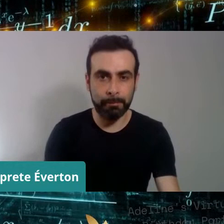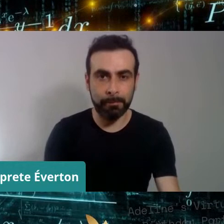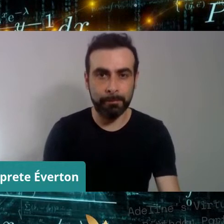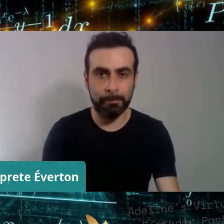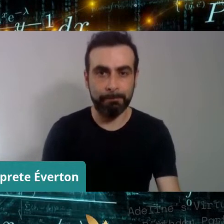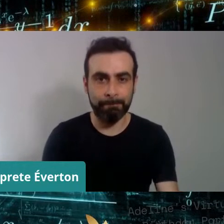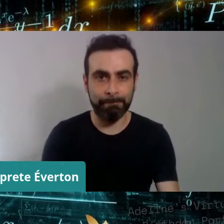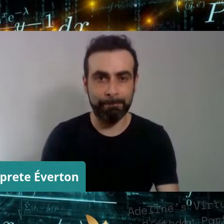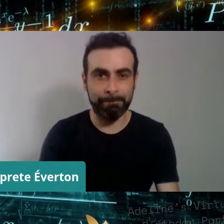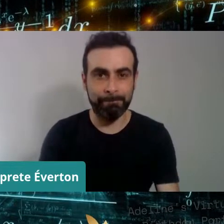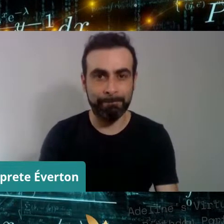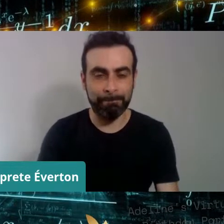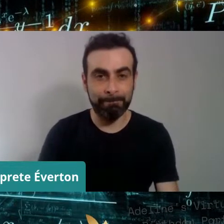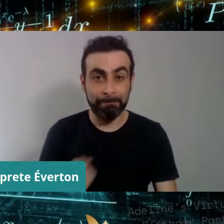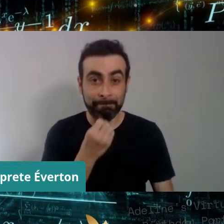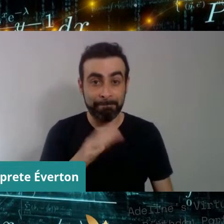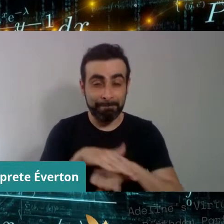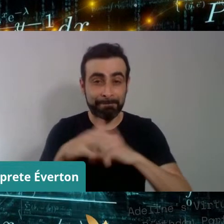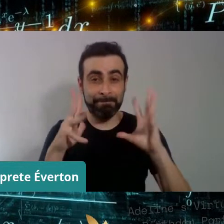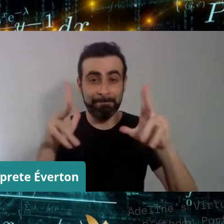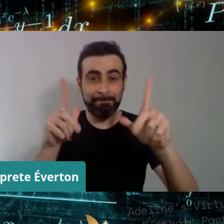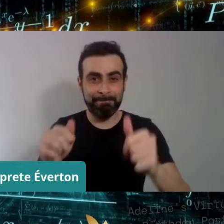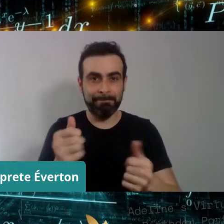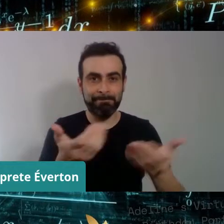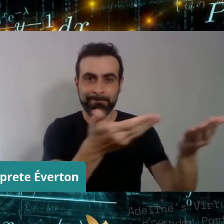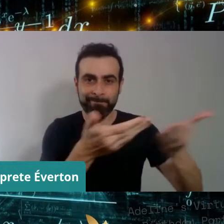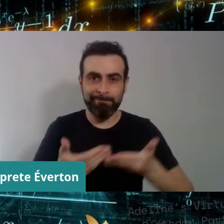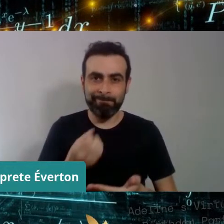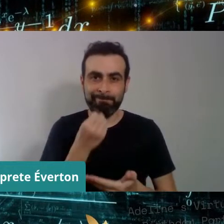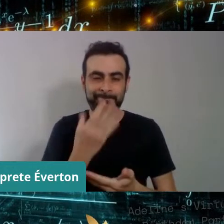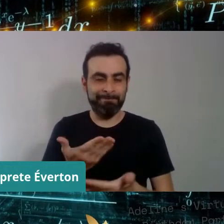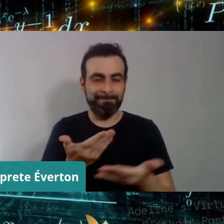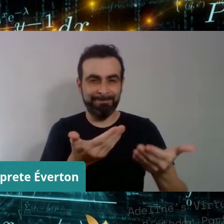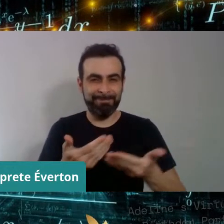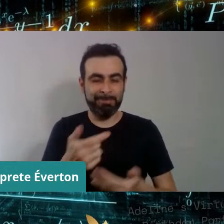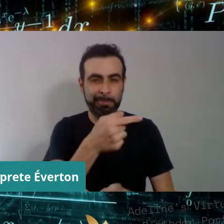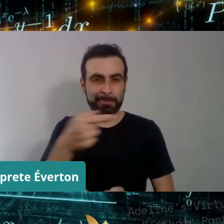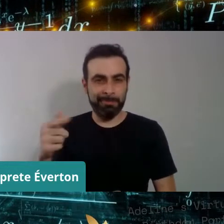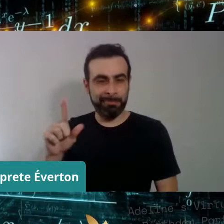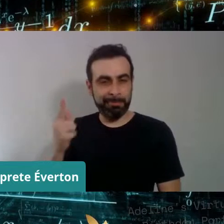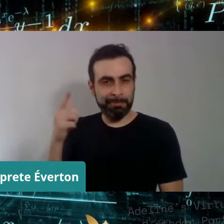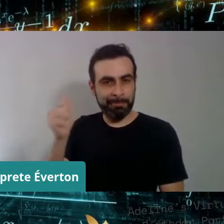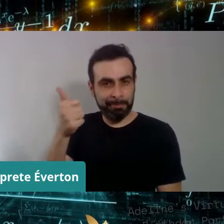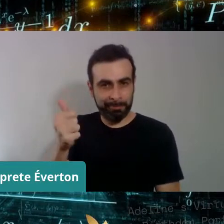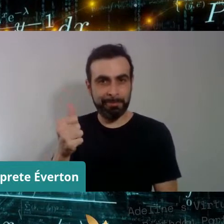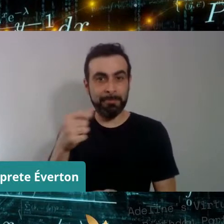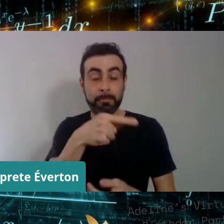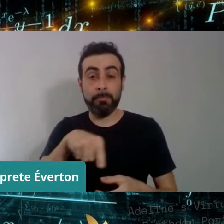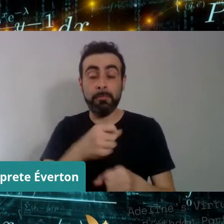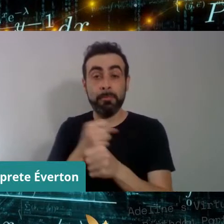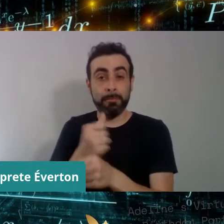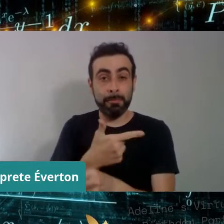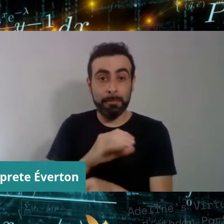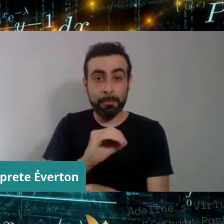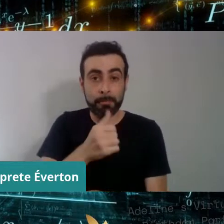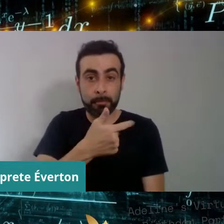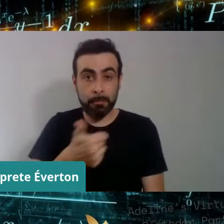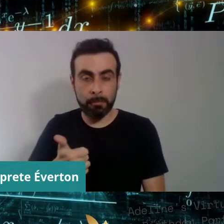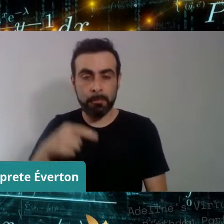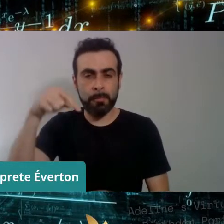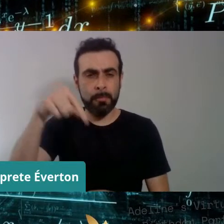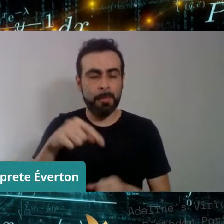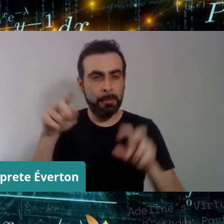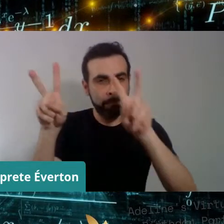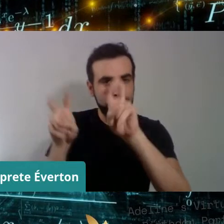Boa noite a todos, sejam todos bem-vindos à 18ª Semana da Matemática UEMP Jacarezinho 2021. Com o tema Matemática